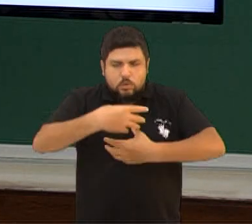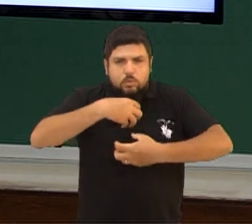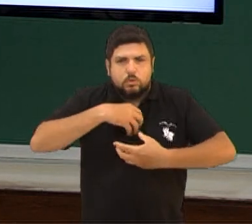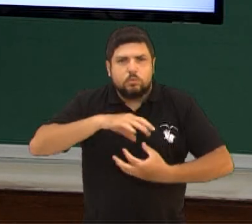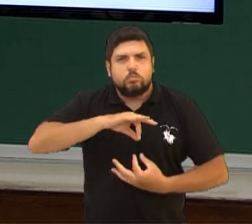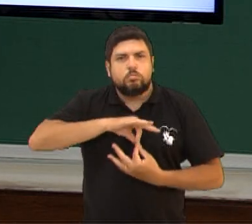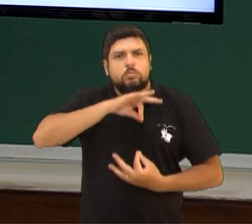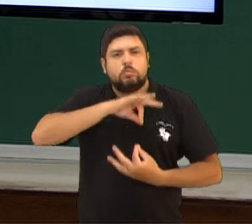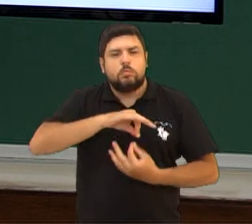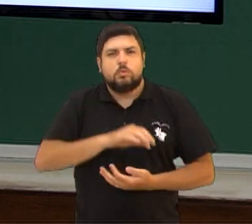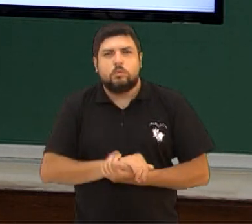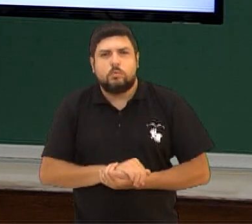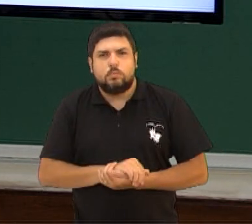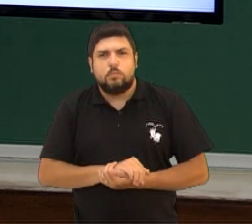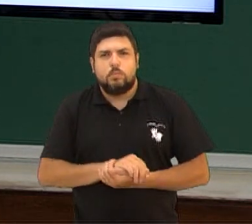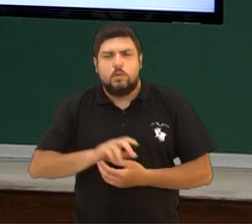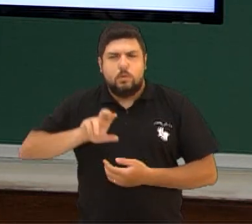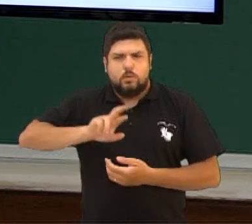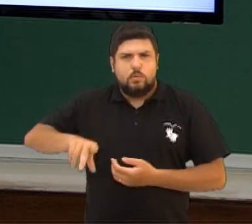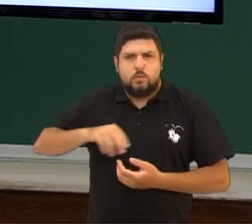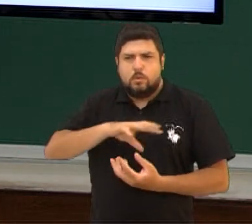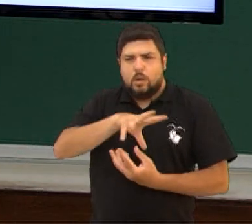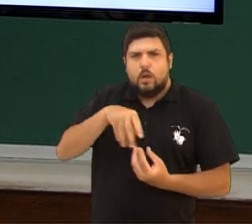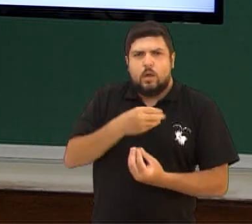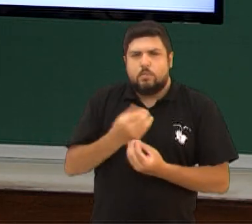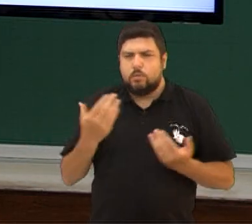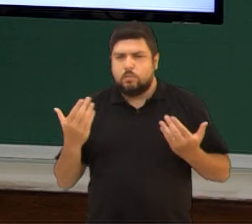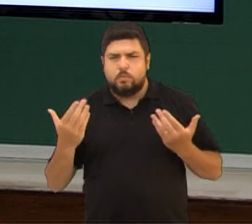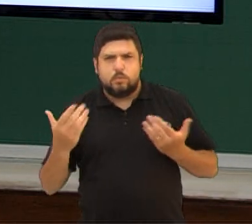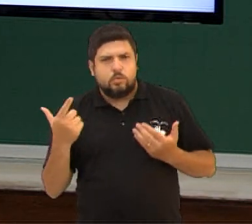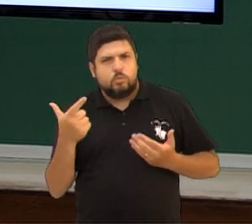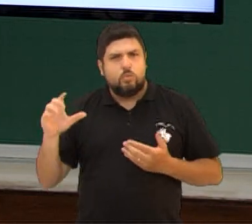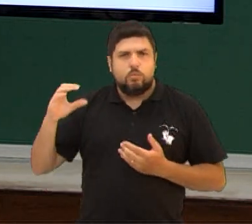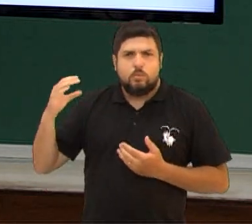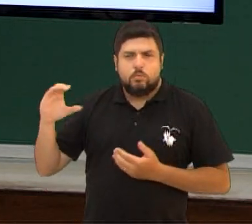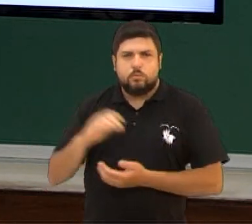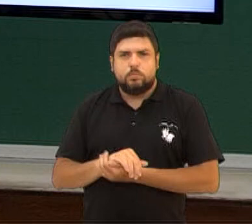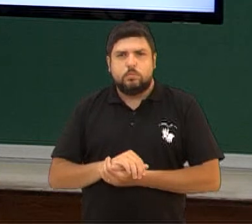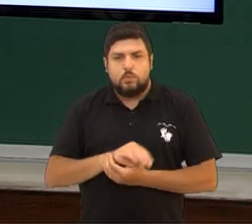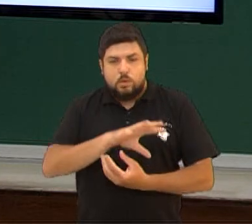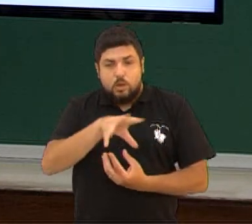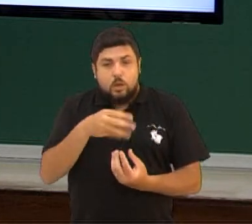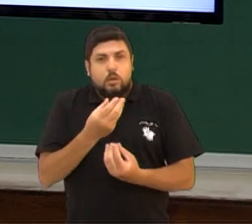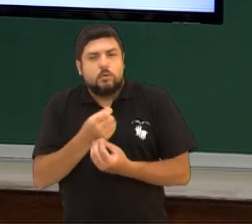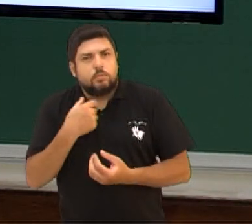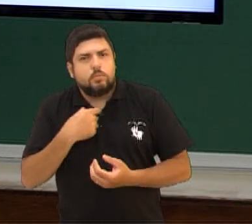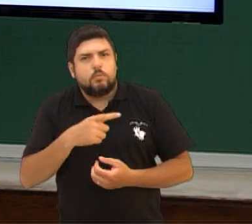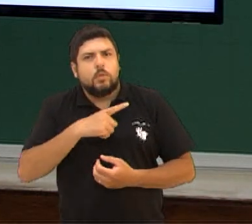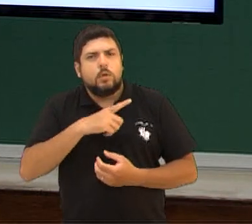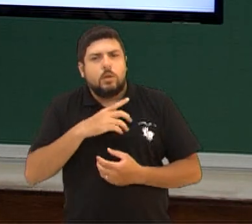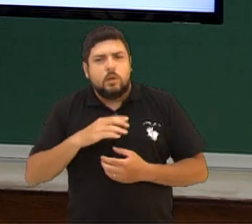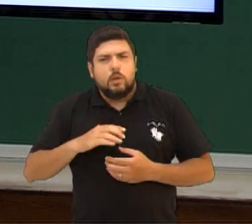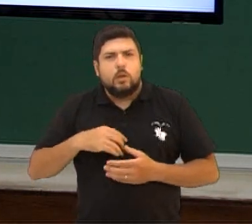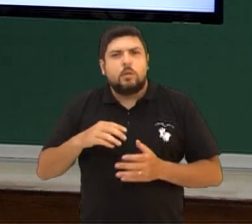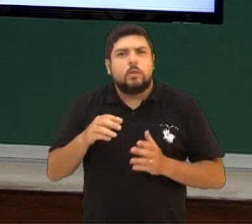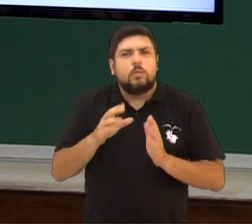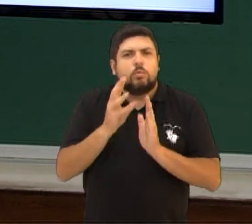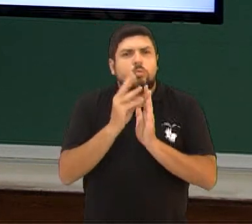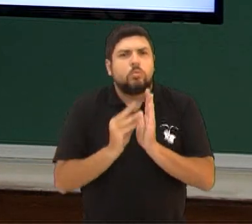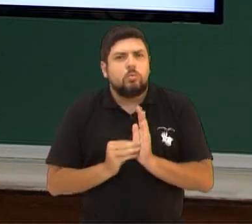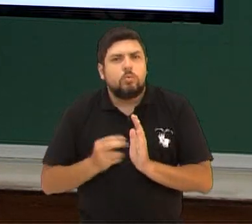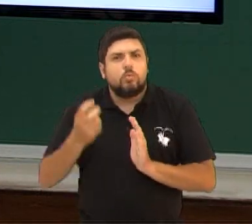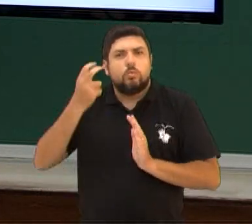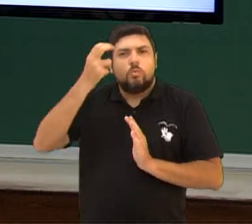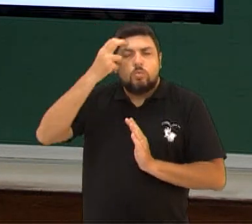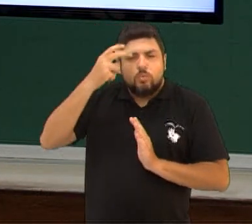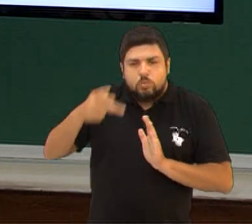arte, não a arte em comparação com as outras ciências. A arte em si mesmo tem conteúdo, cultura e uma própria